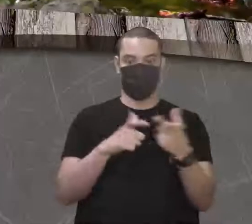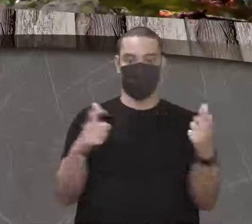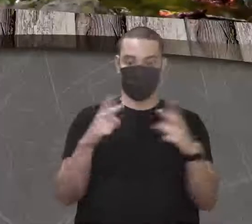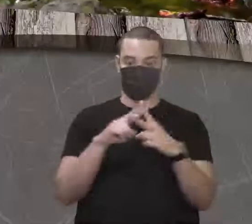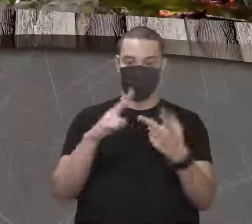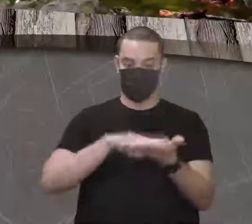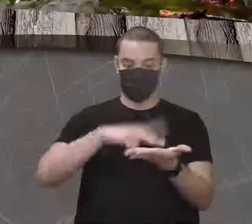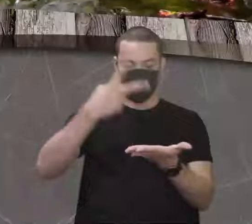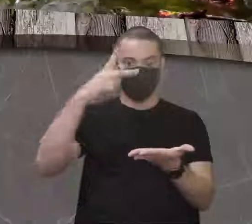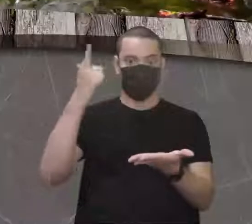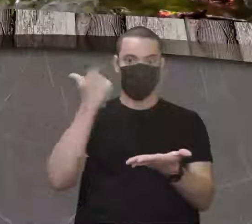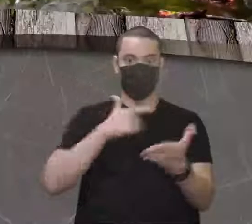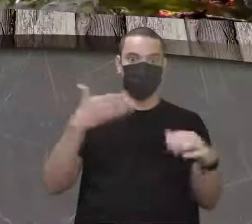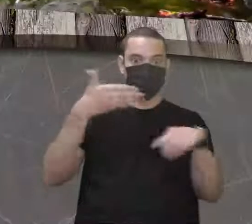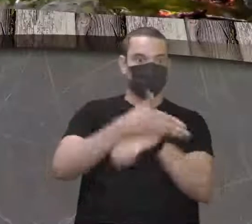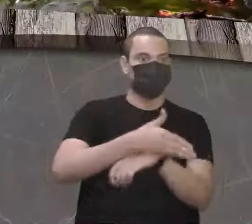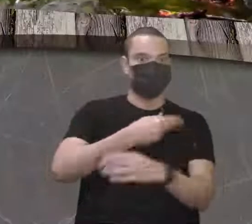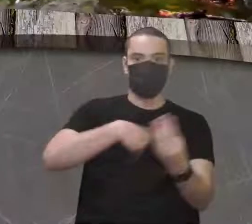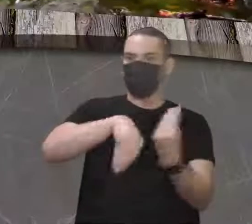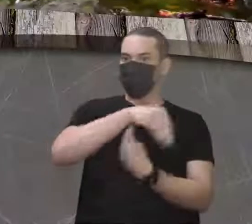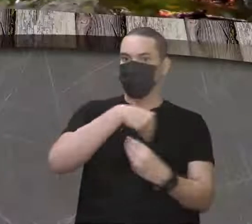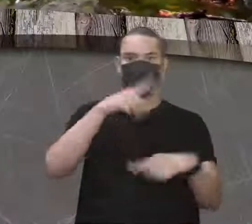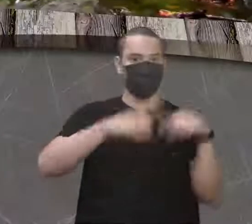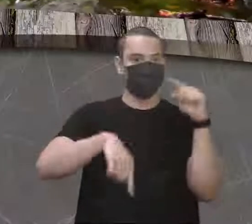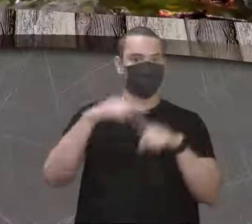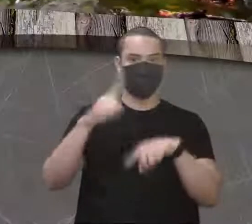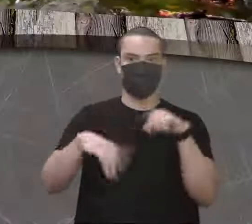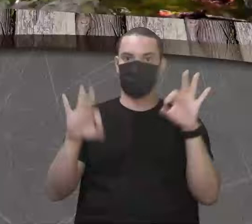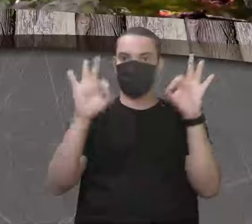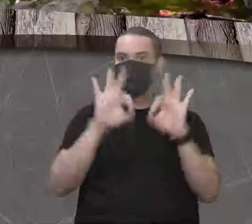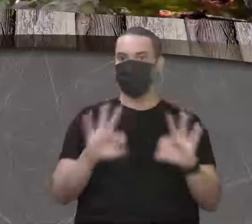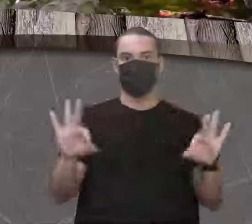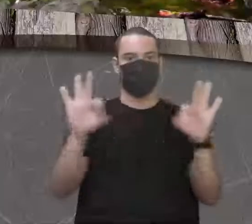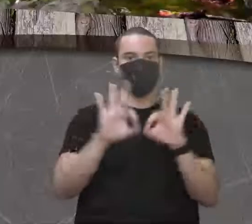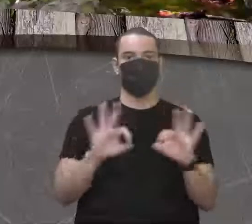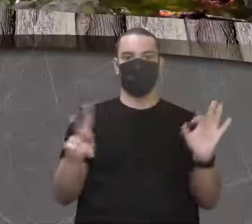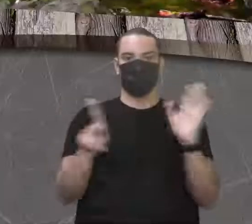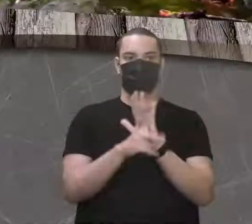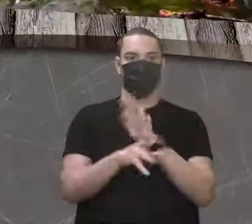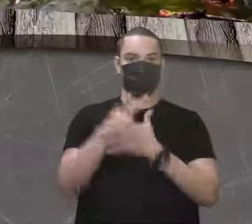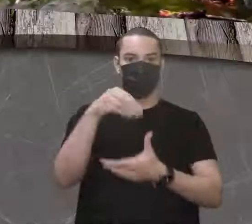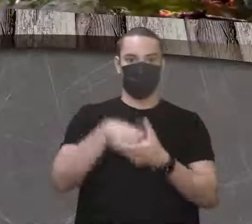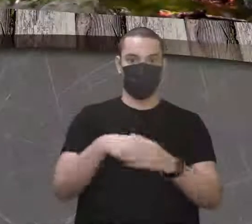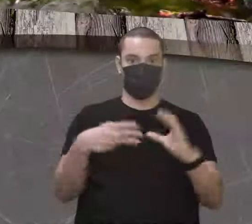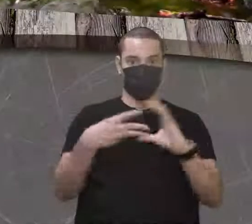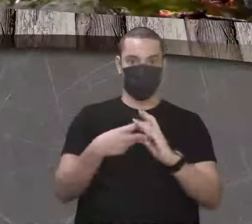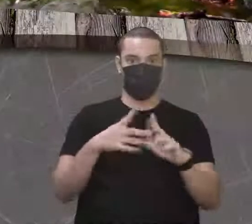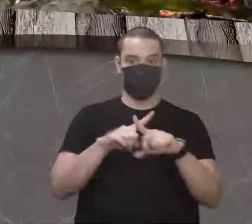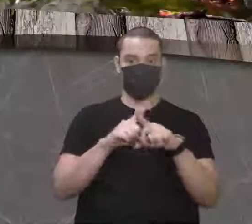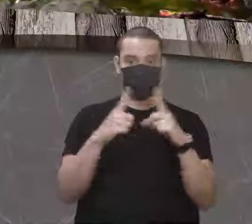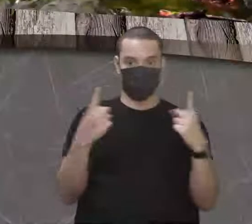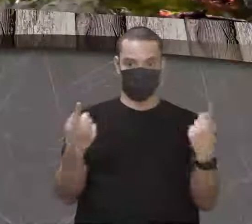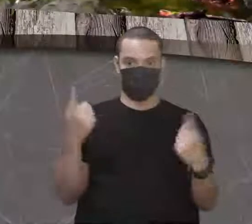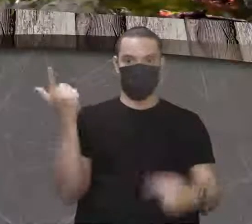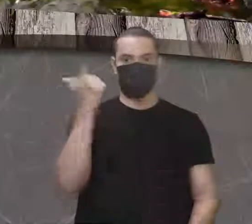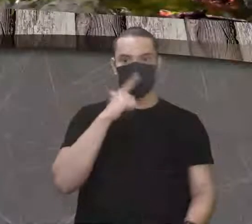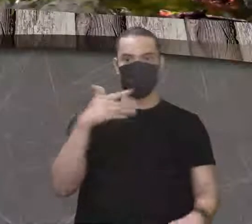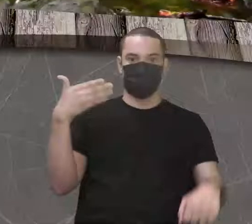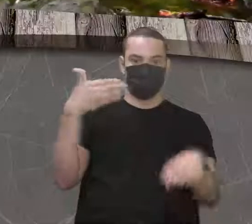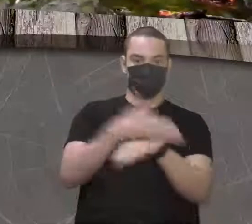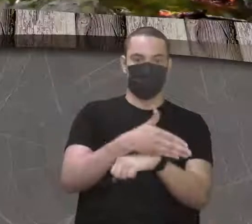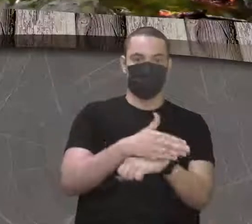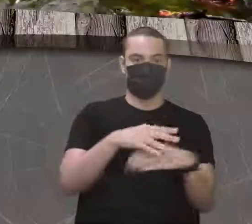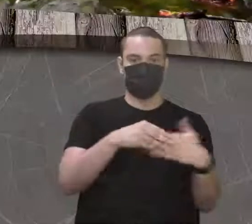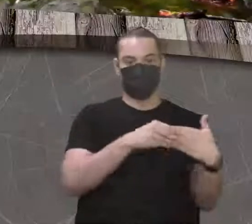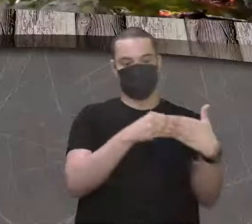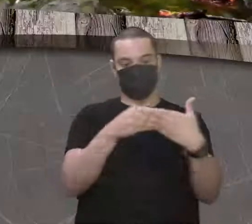na célula, não misturam seu material genético com a célula que ele está infectando, porém, ele vai entrar e vai